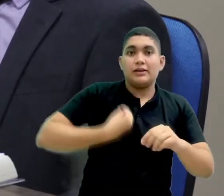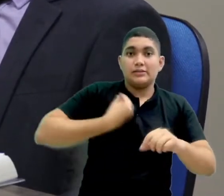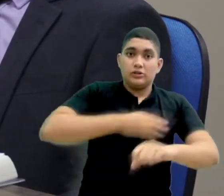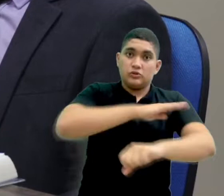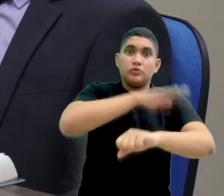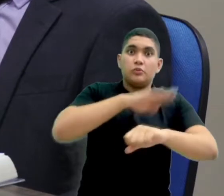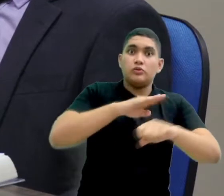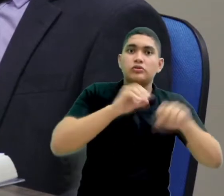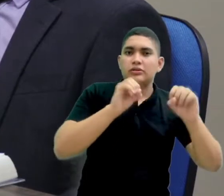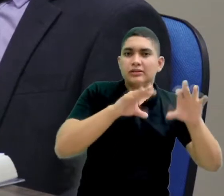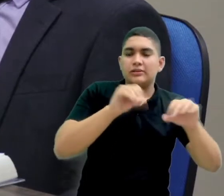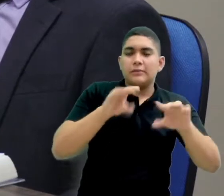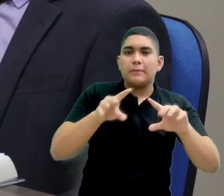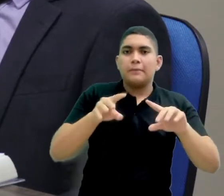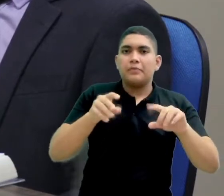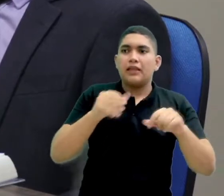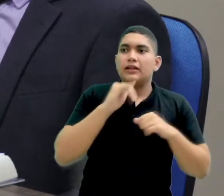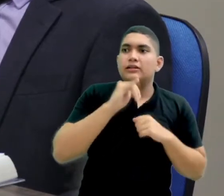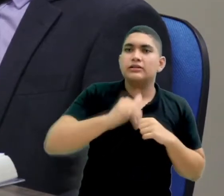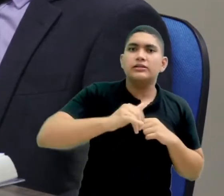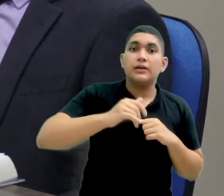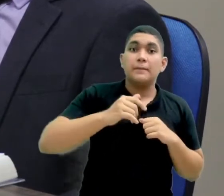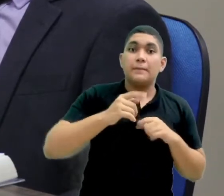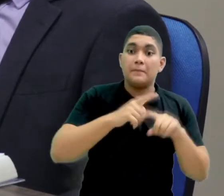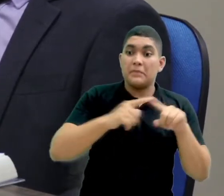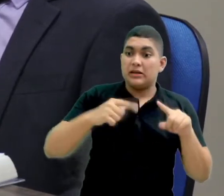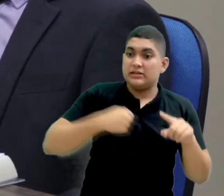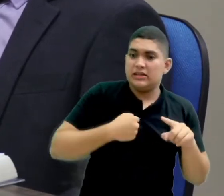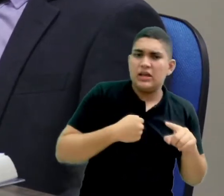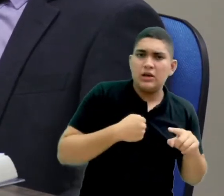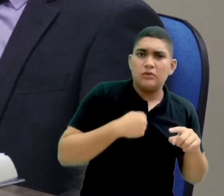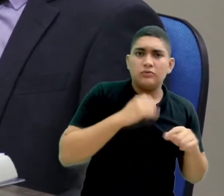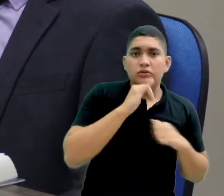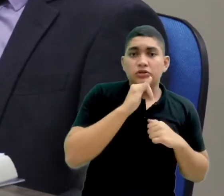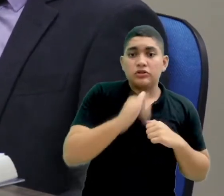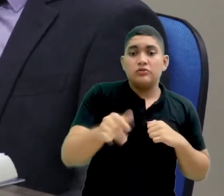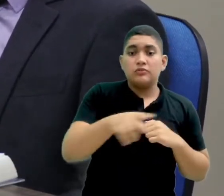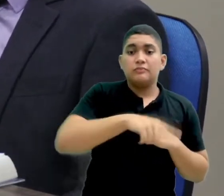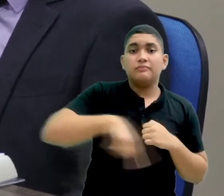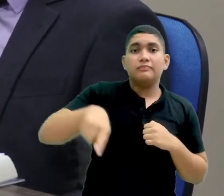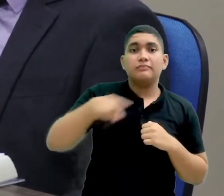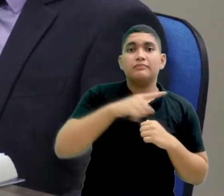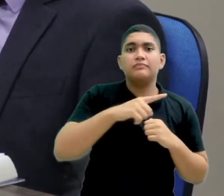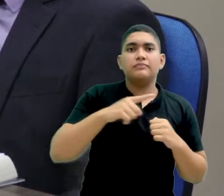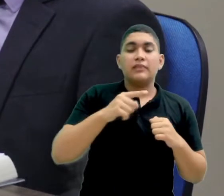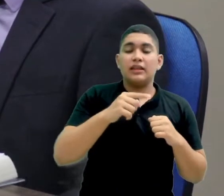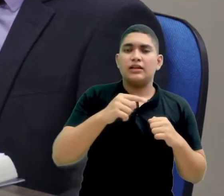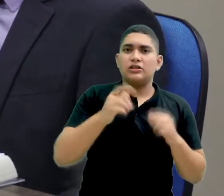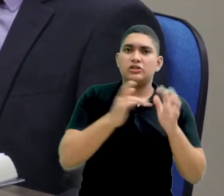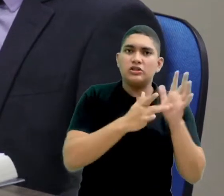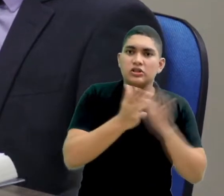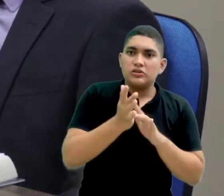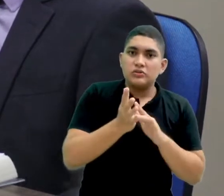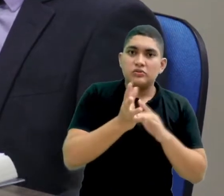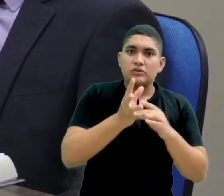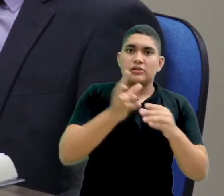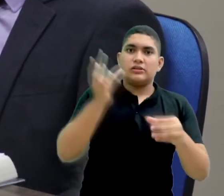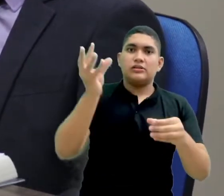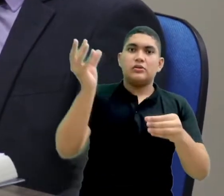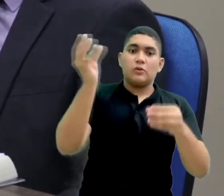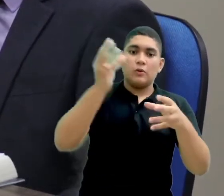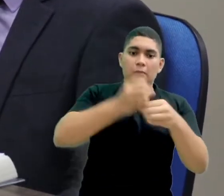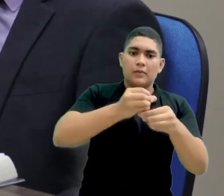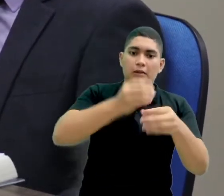vem dizer, eu, porém, vos digo, ele vai exatamente fazer um complemento e ele vai, então, mostrar